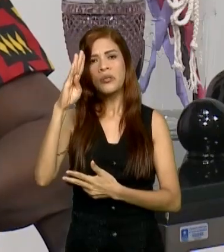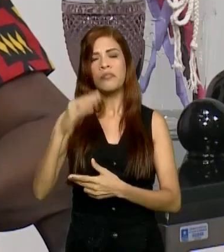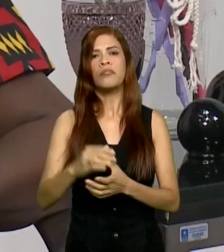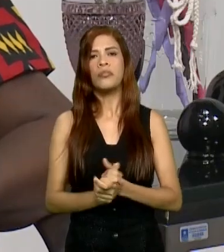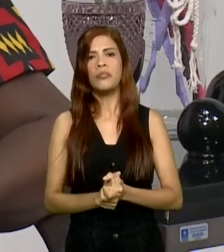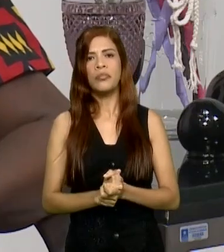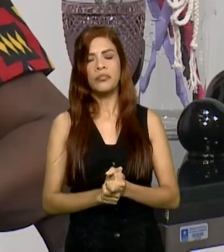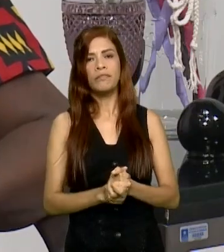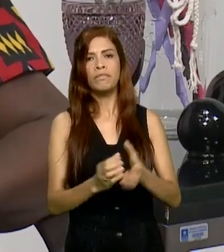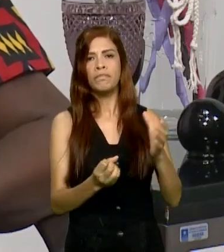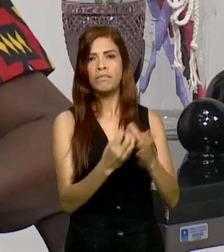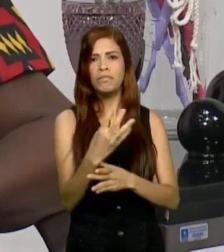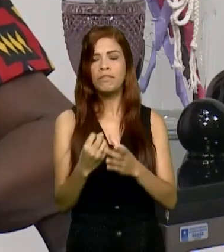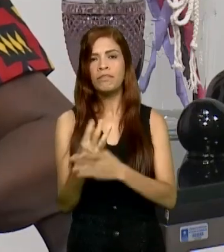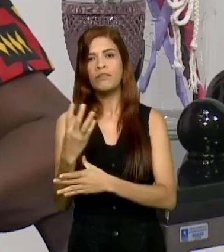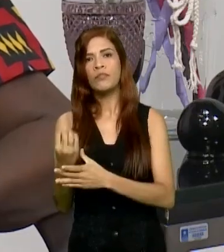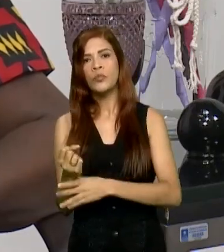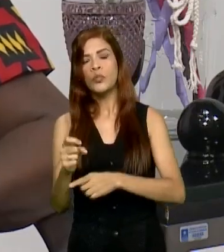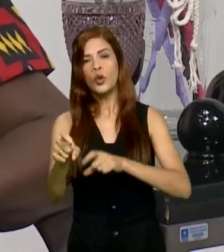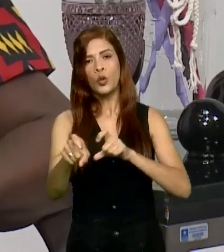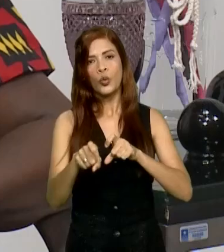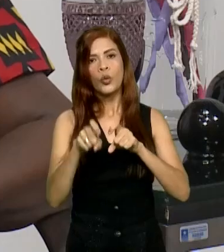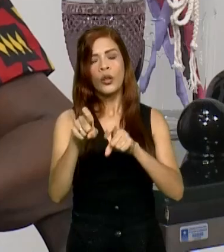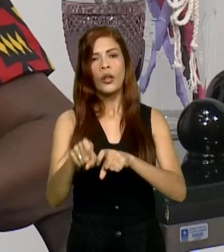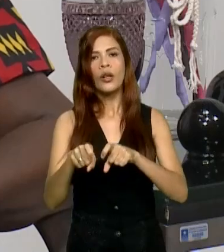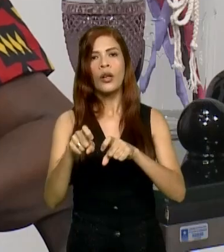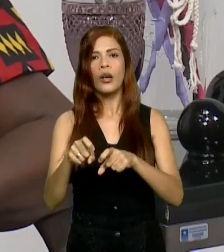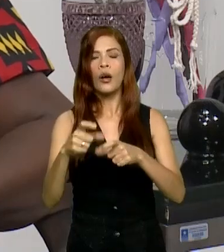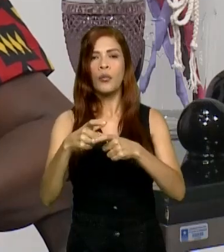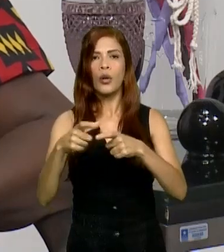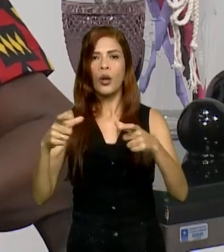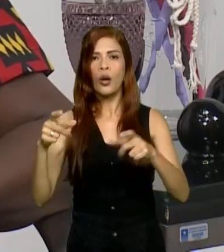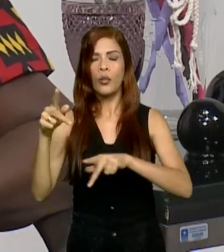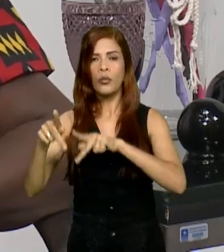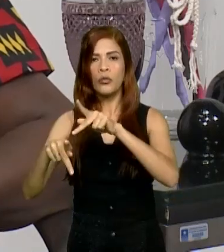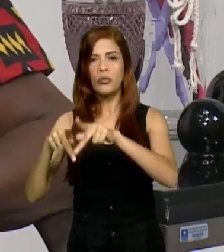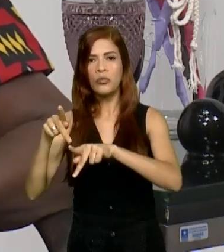campo, né? A maioria da população negra, né, e são